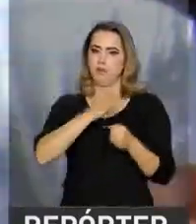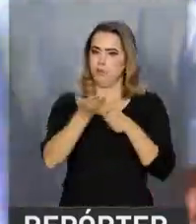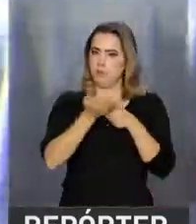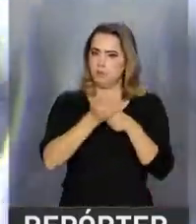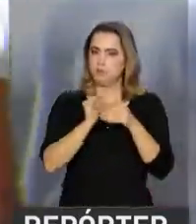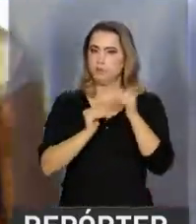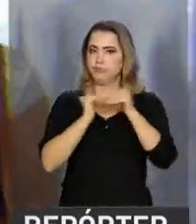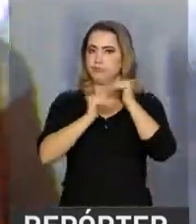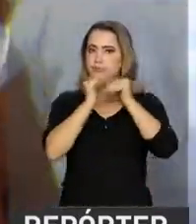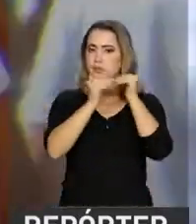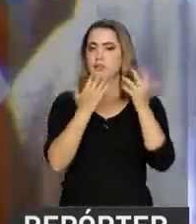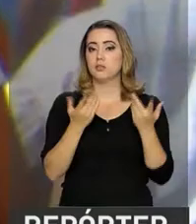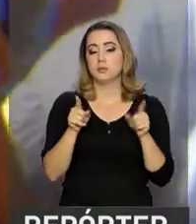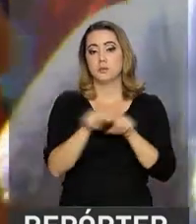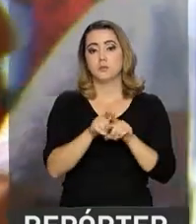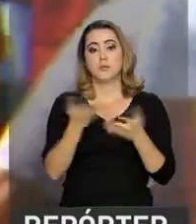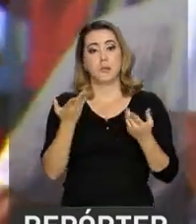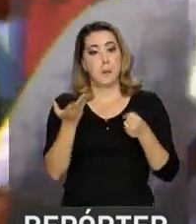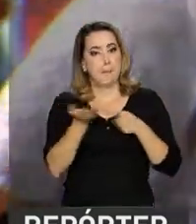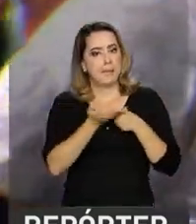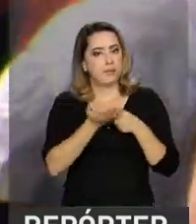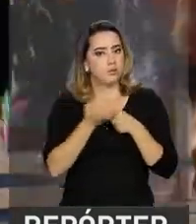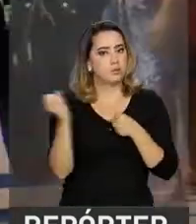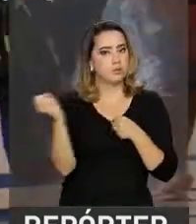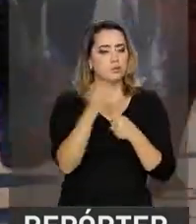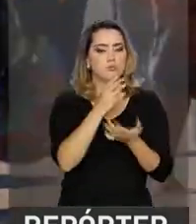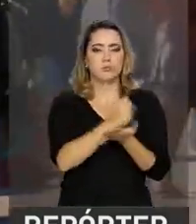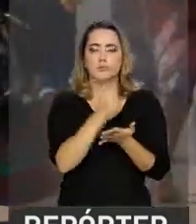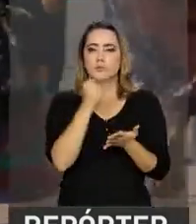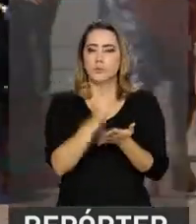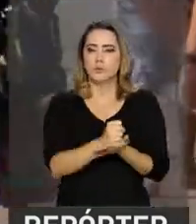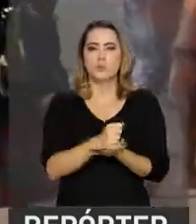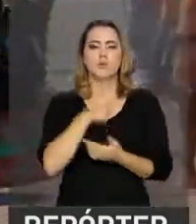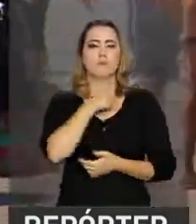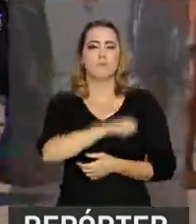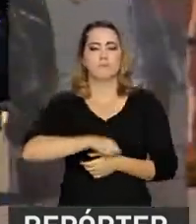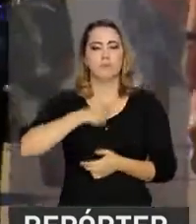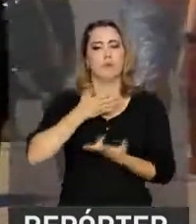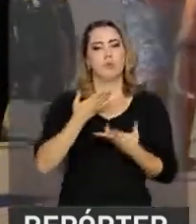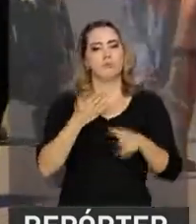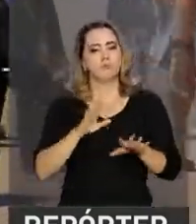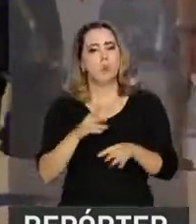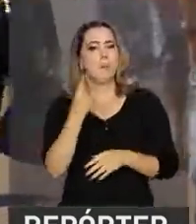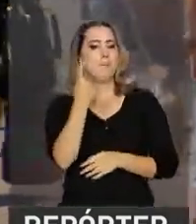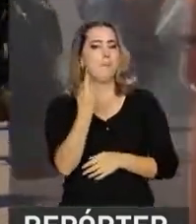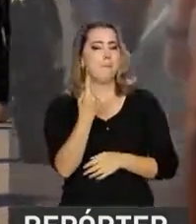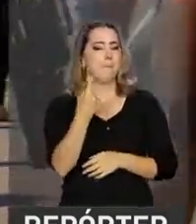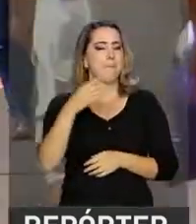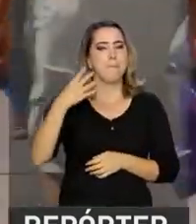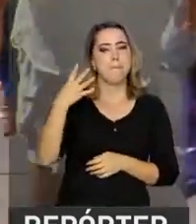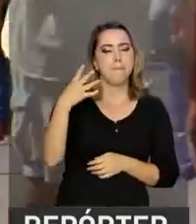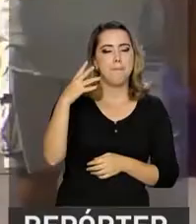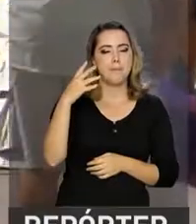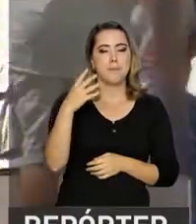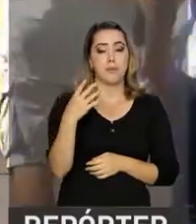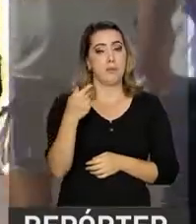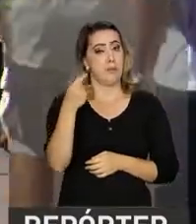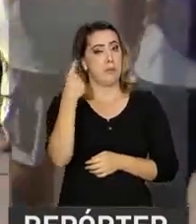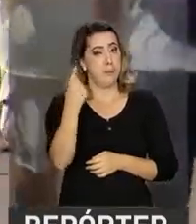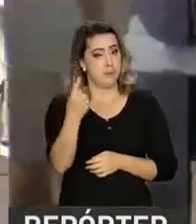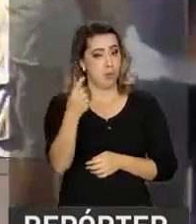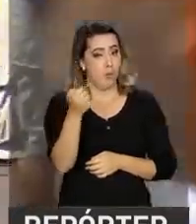comparação com o mês de julho. O salário médio dos novos contratados em agosto foi de quase R$ 1.500, uma alta